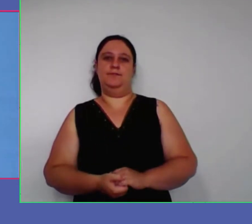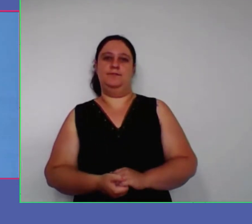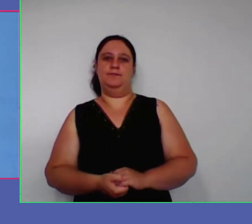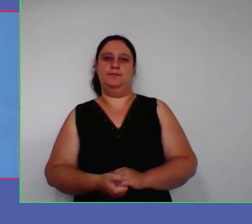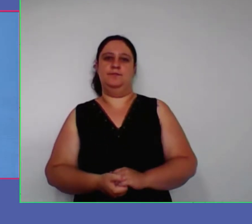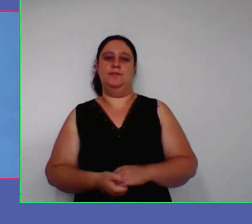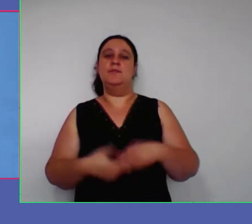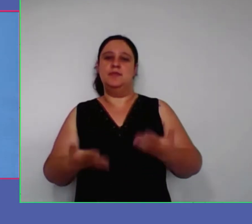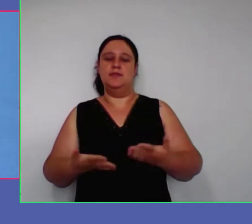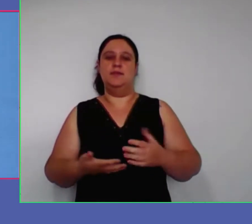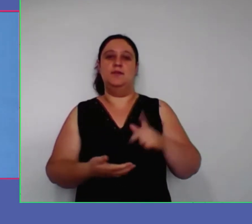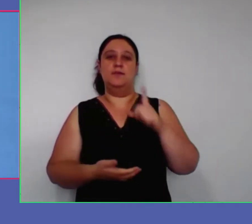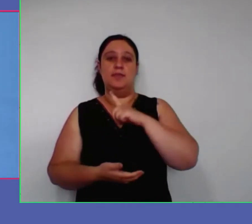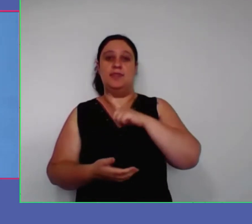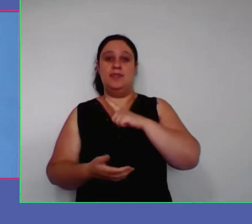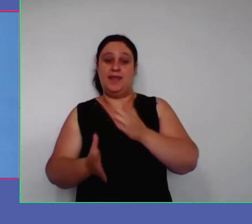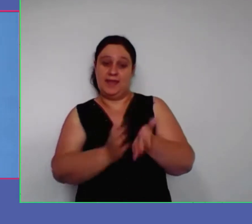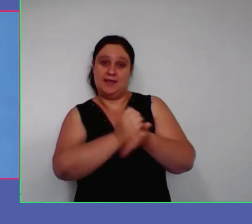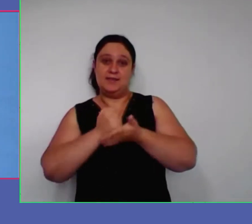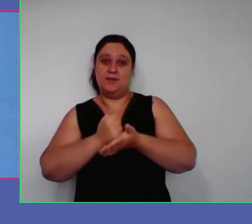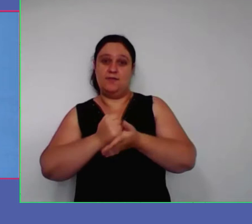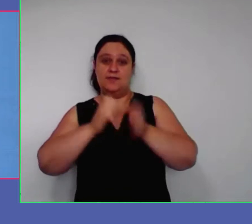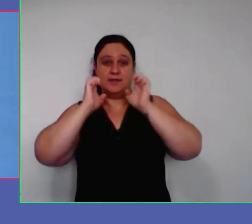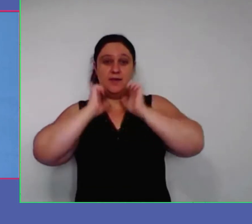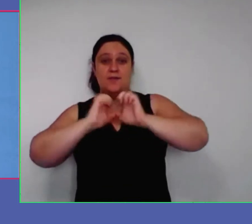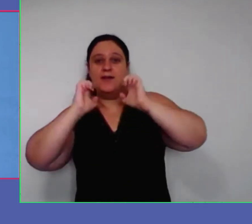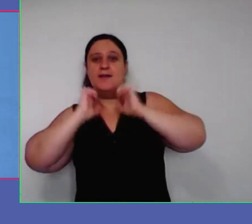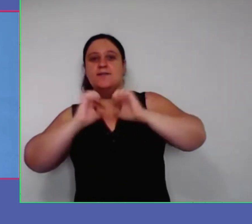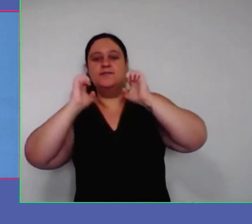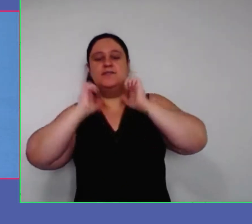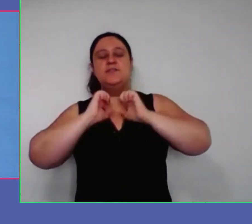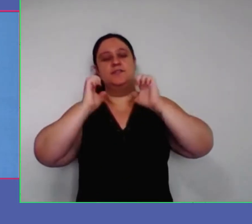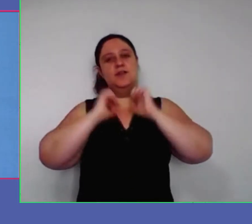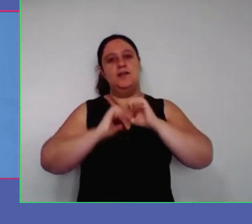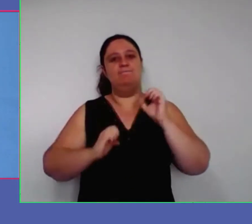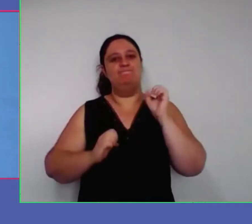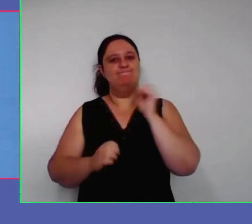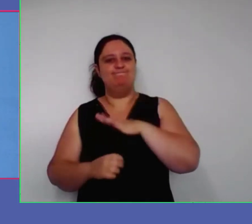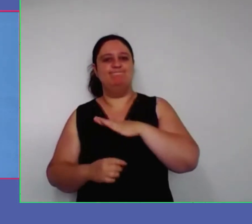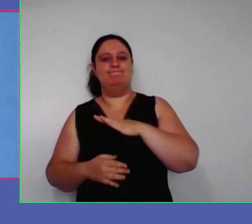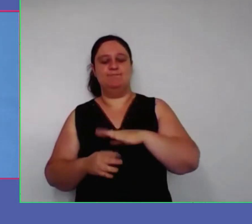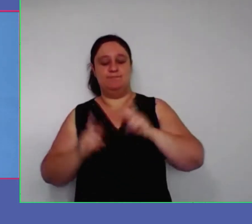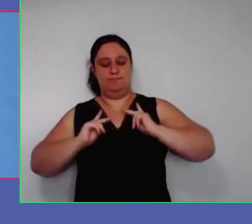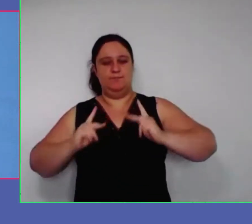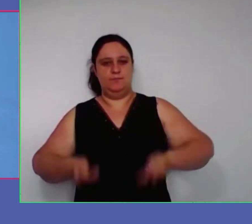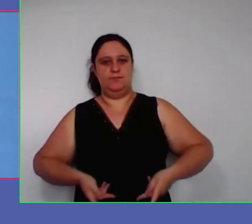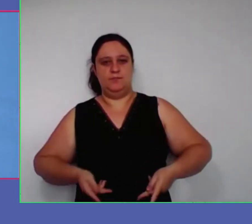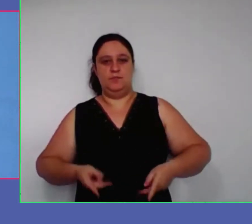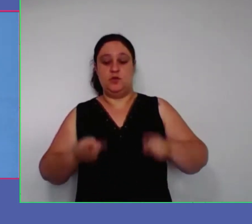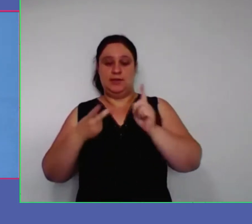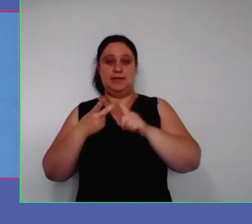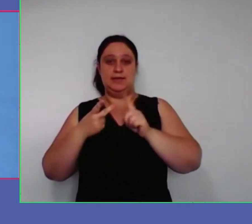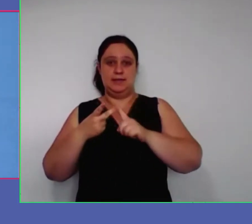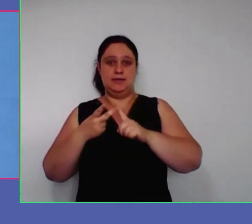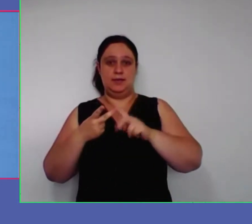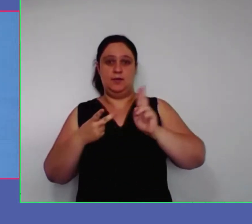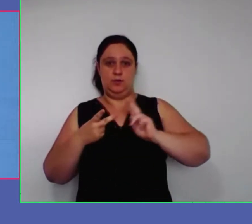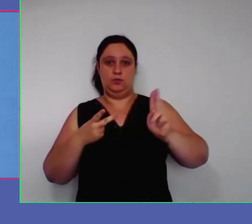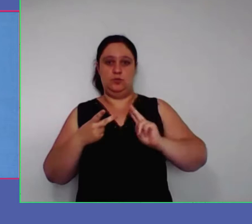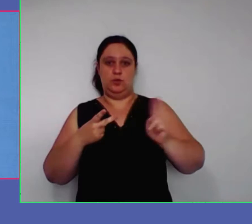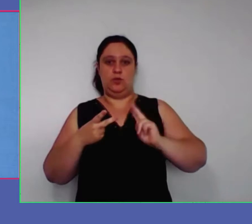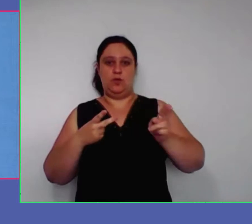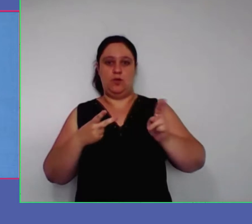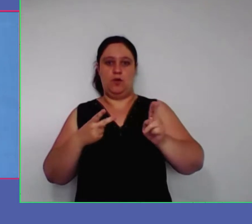salvação, veio o evangelho, veio a boa nova para o homem. E outro nome, versículo